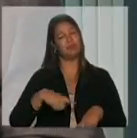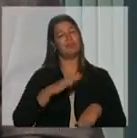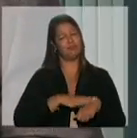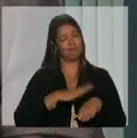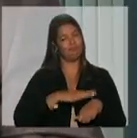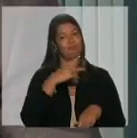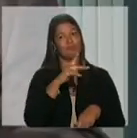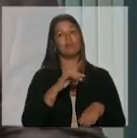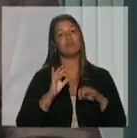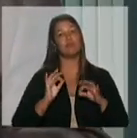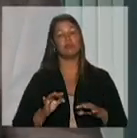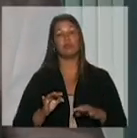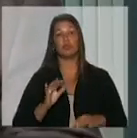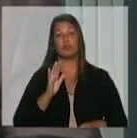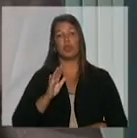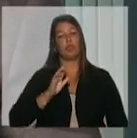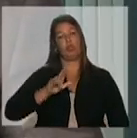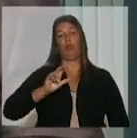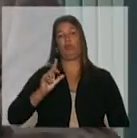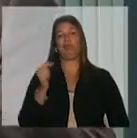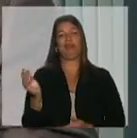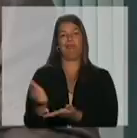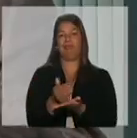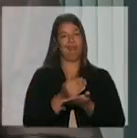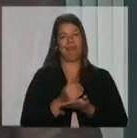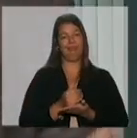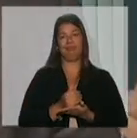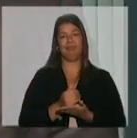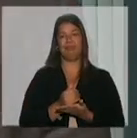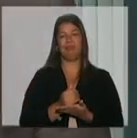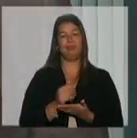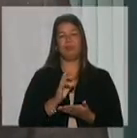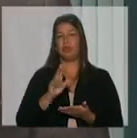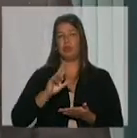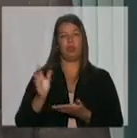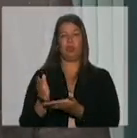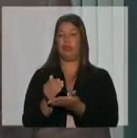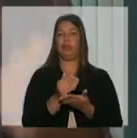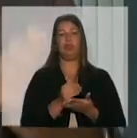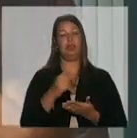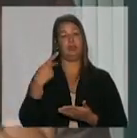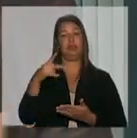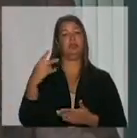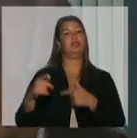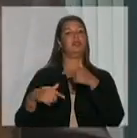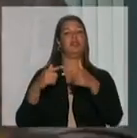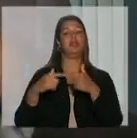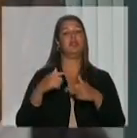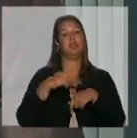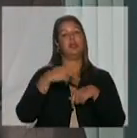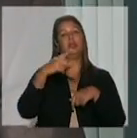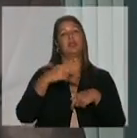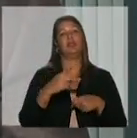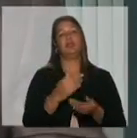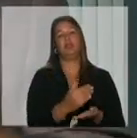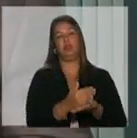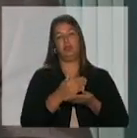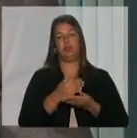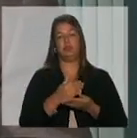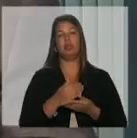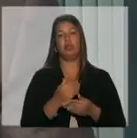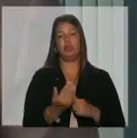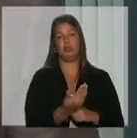é totalmente dependente do petróleo, mas não da arrecadação do royalty, não da arrecadação, dos serviços